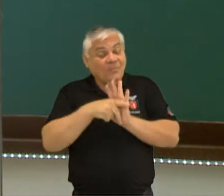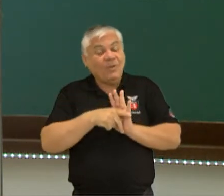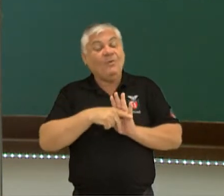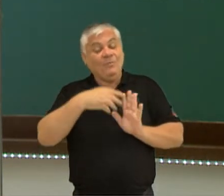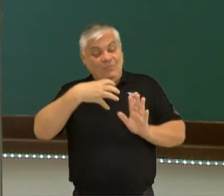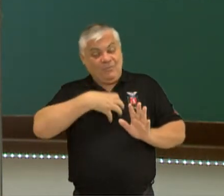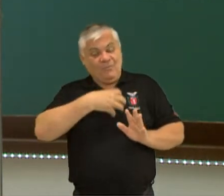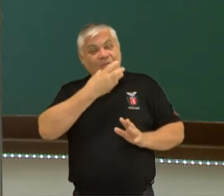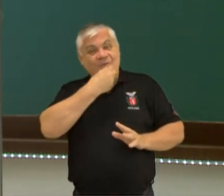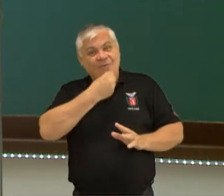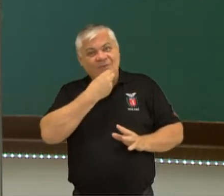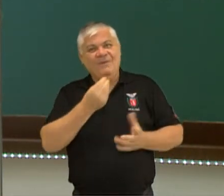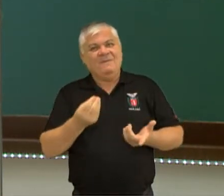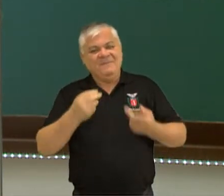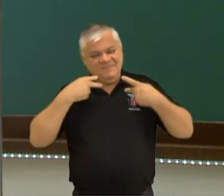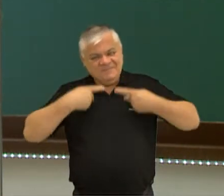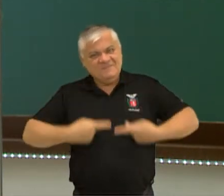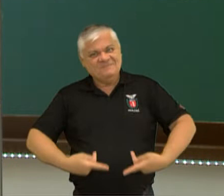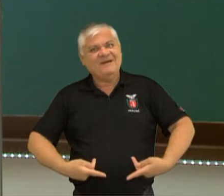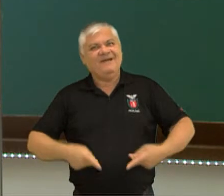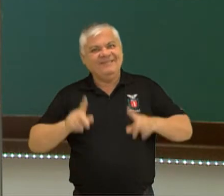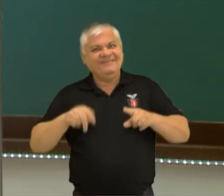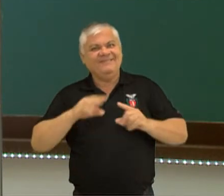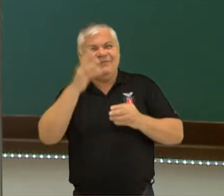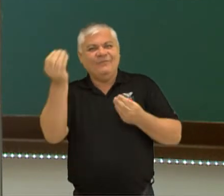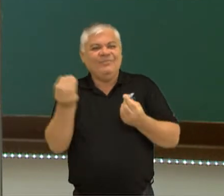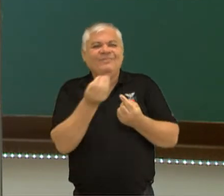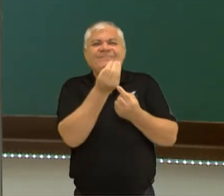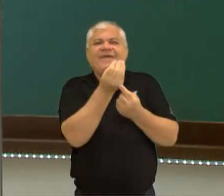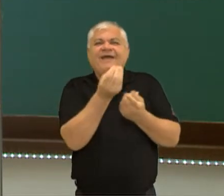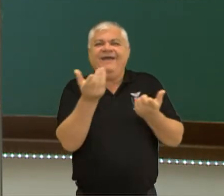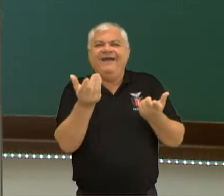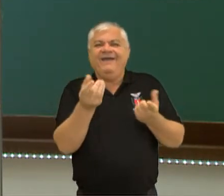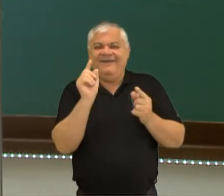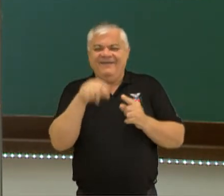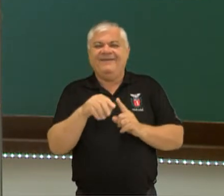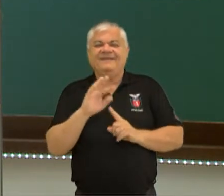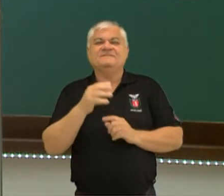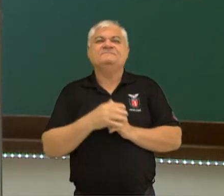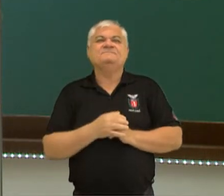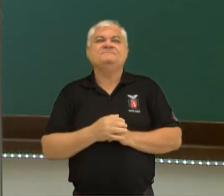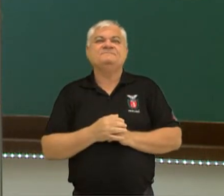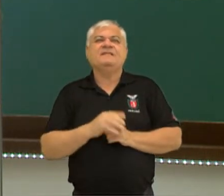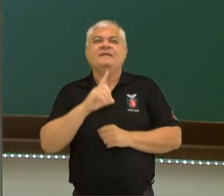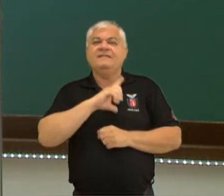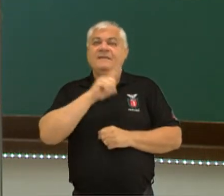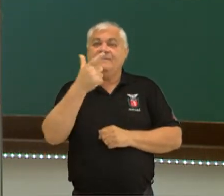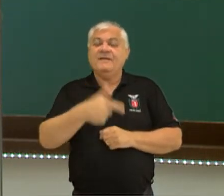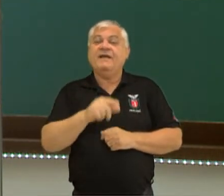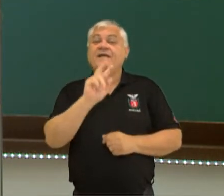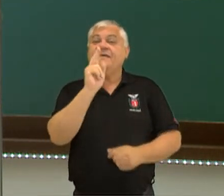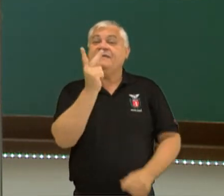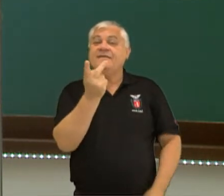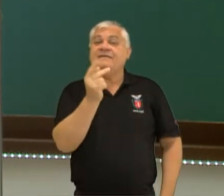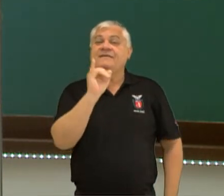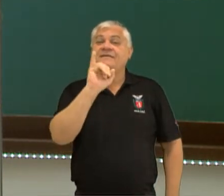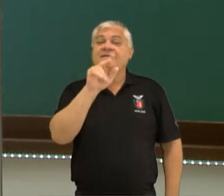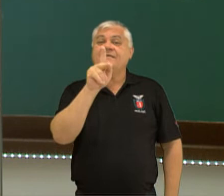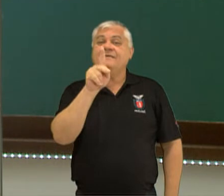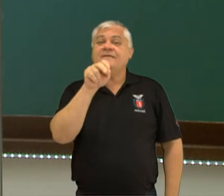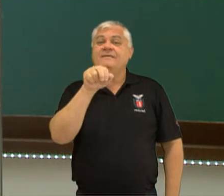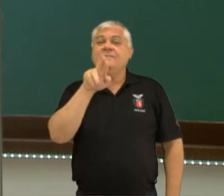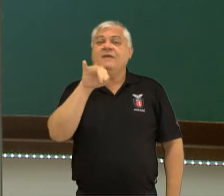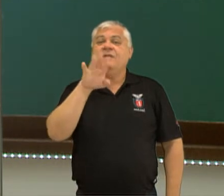pensar. Uma ação humana, personificação ou prosopopeia. Ainda nós encontramos a hipérbole